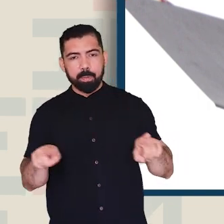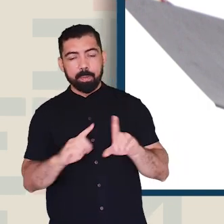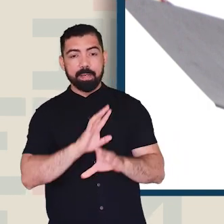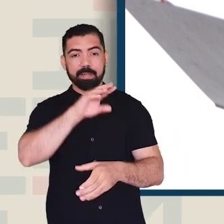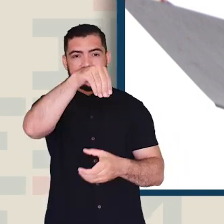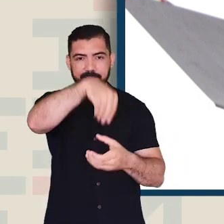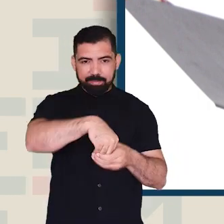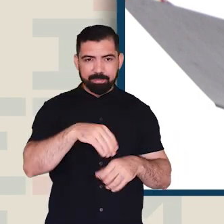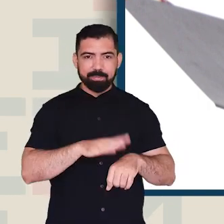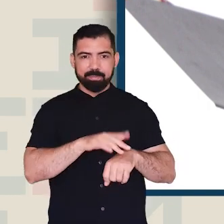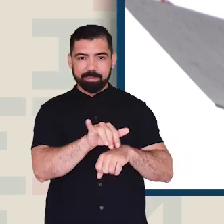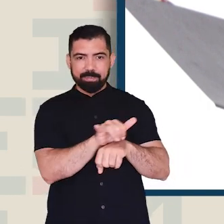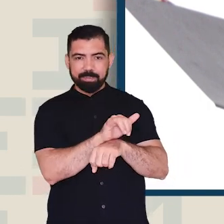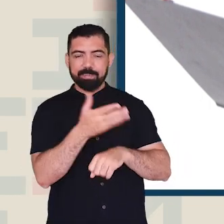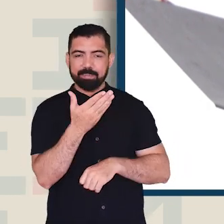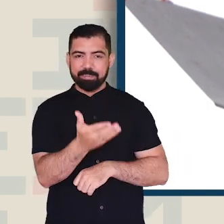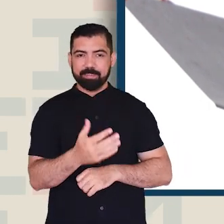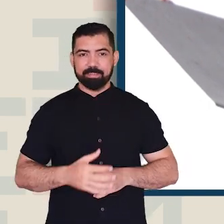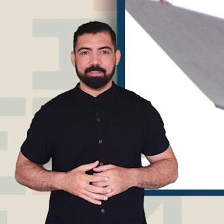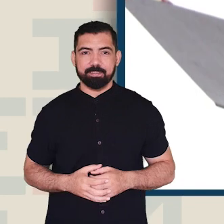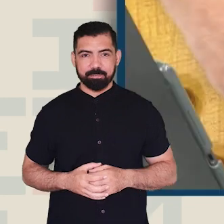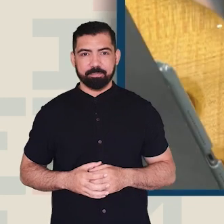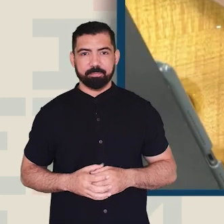dentro dessa abordagem.